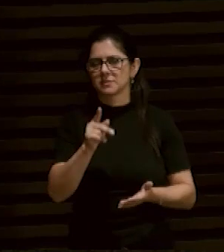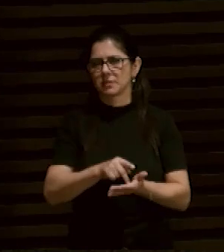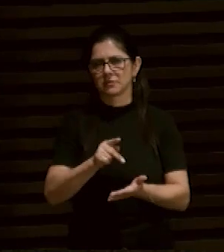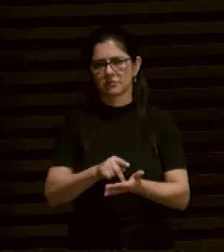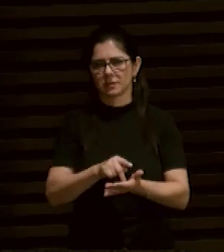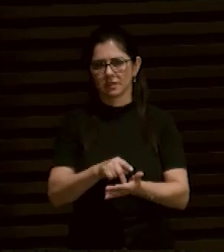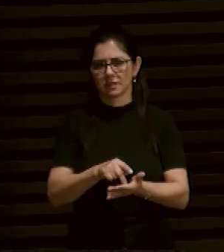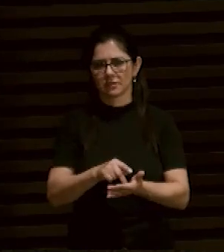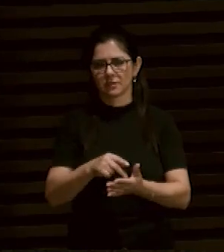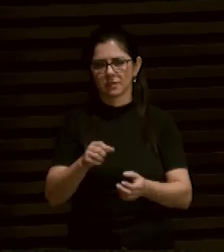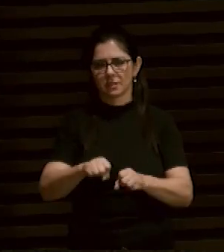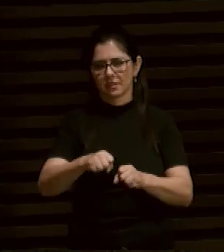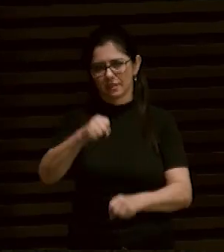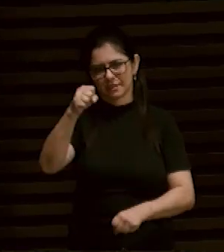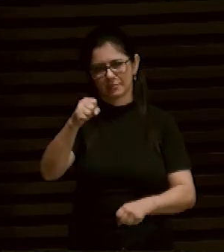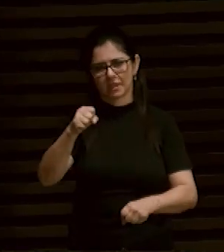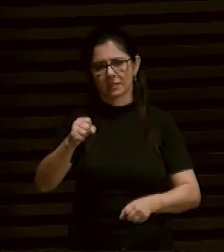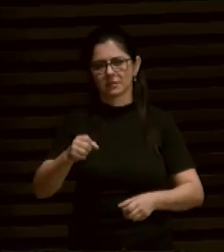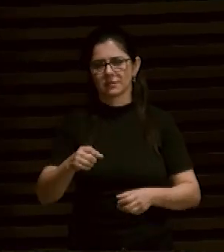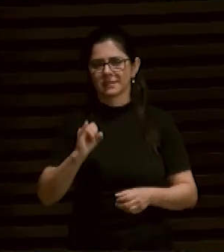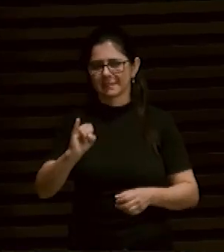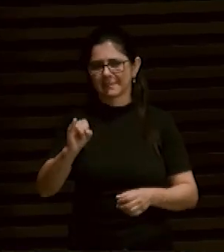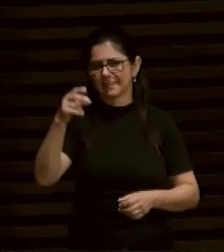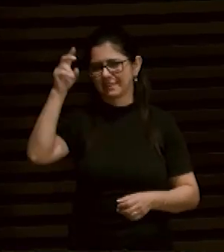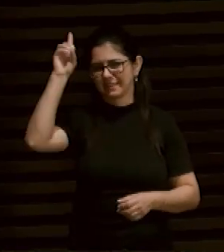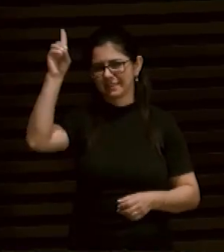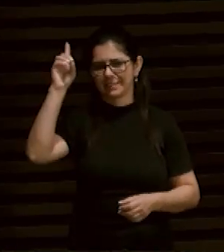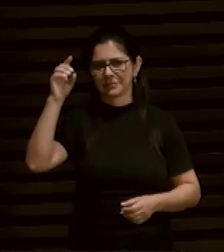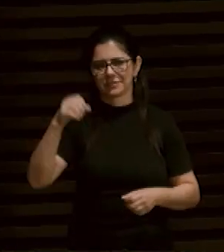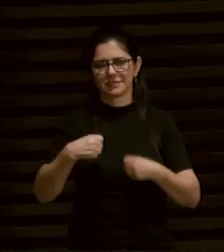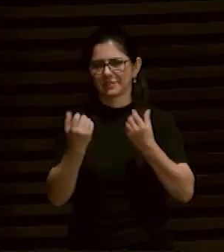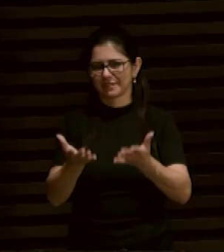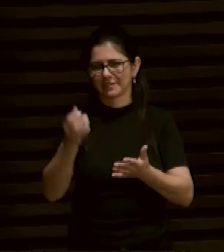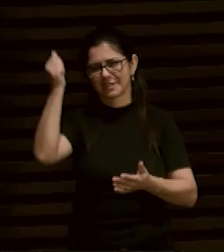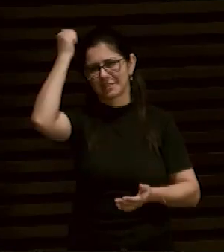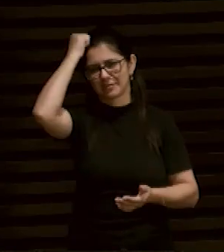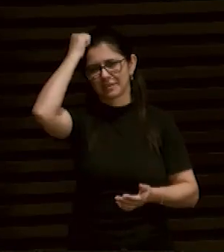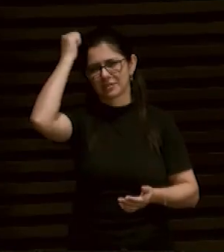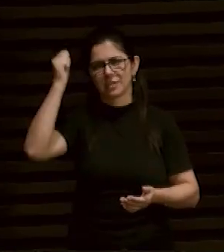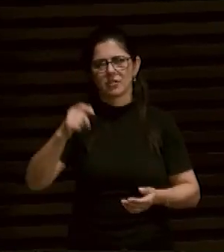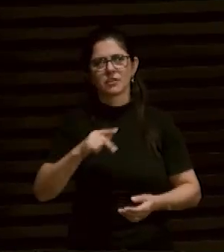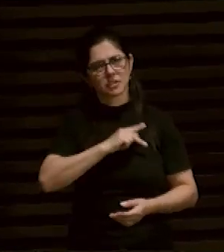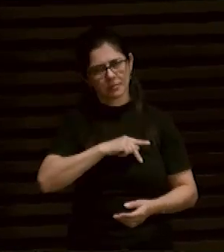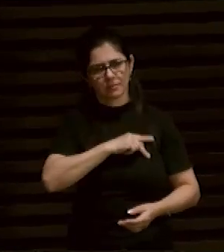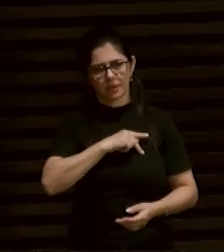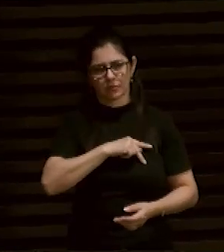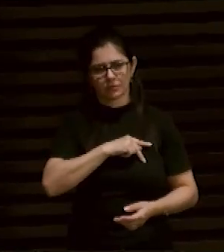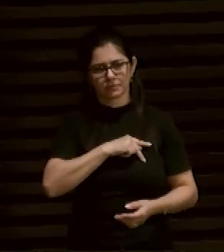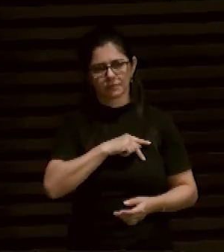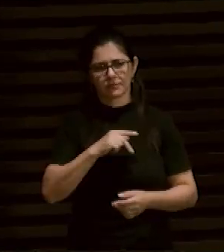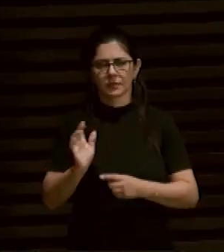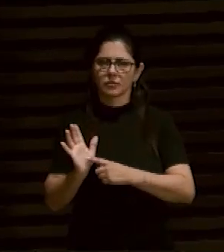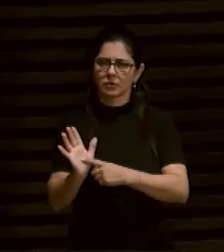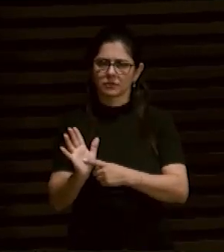temos para poder romper essa amarra é se Deus conceder o dom do arrependimento. Agora veja que Paulo ele traz uma outra questão no mesmo